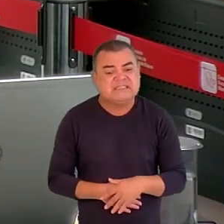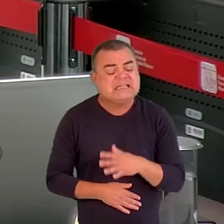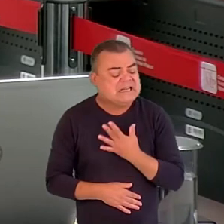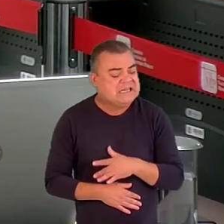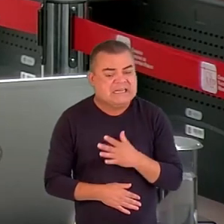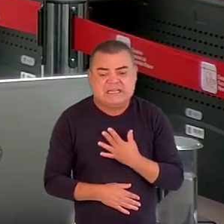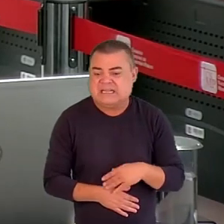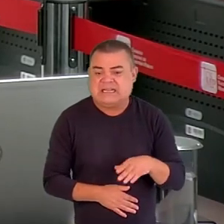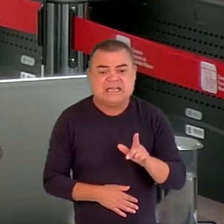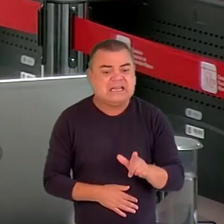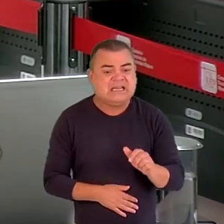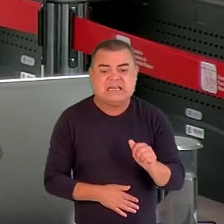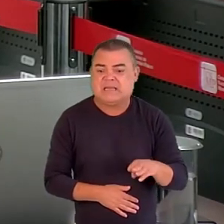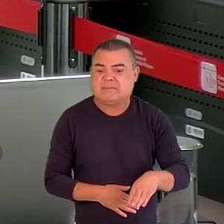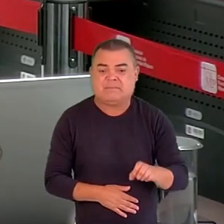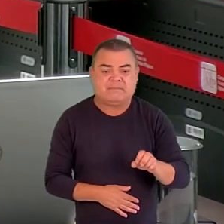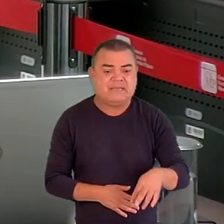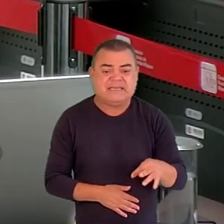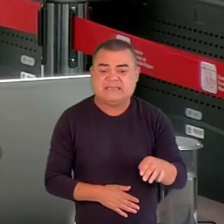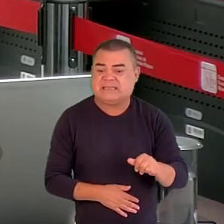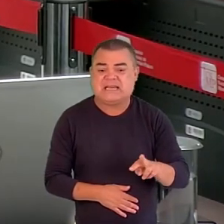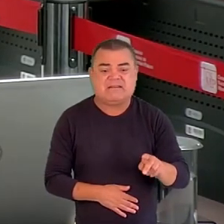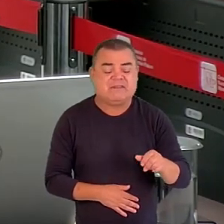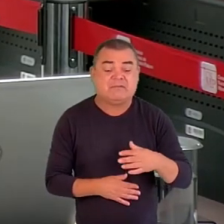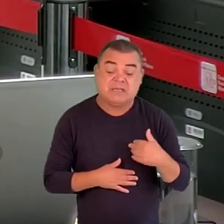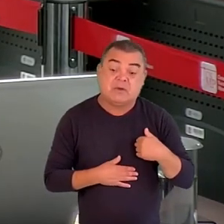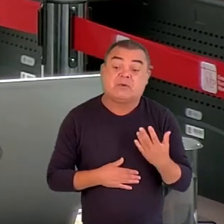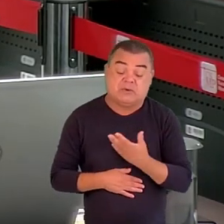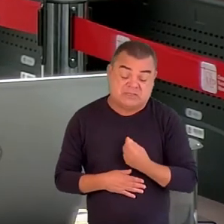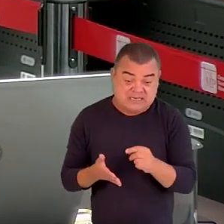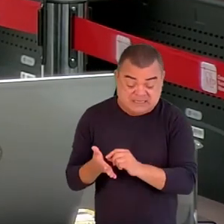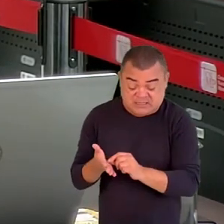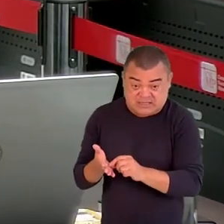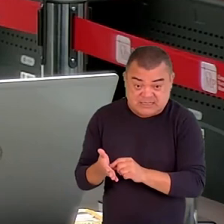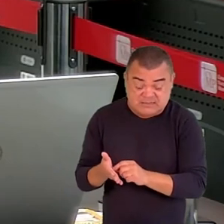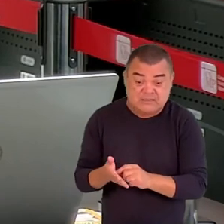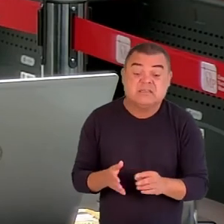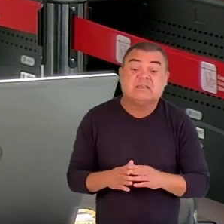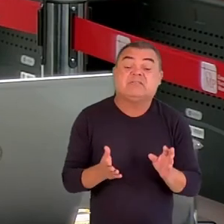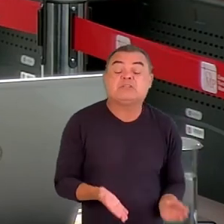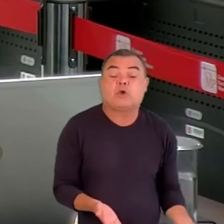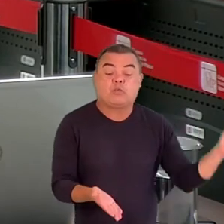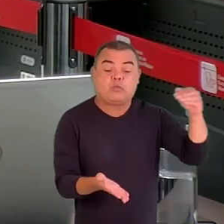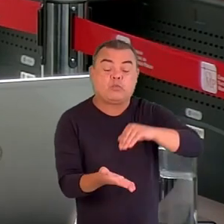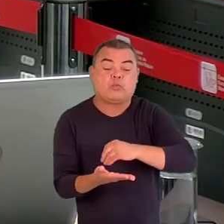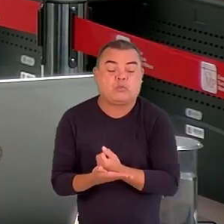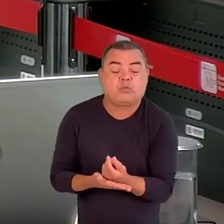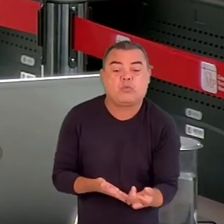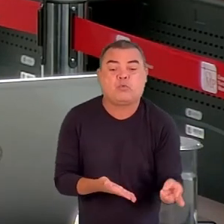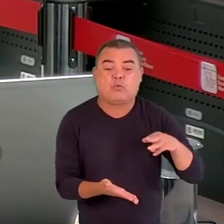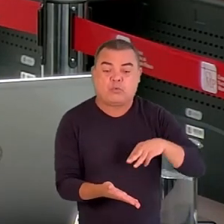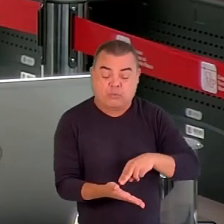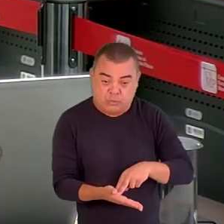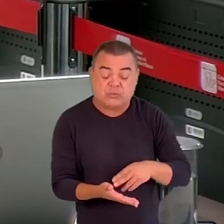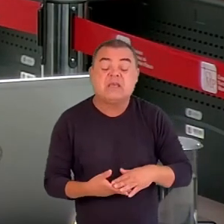é de se lamentar o momento que a gente vive. Então, eu queria deixar registrado e fazer coro à iniciativa de Vossa Excelência e dizer que Vossa Excelência,